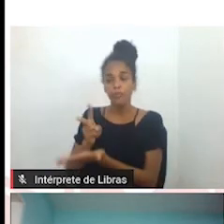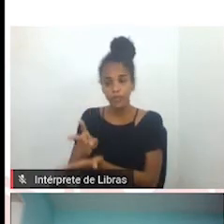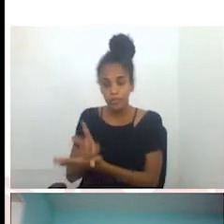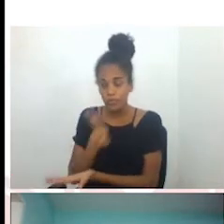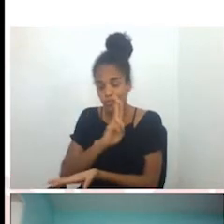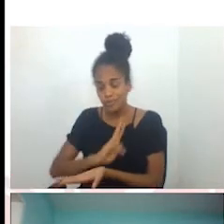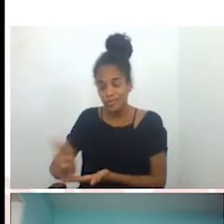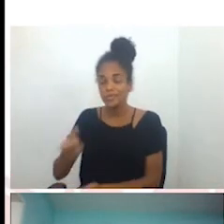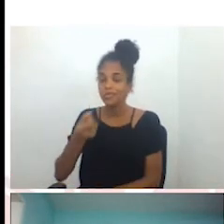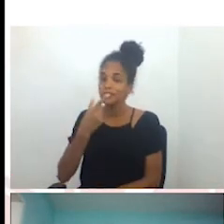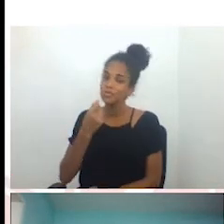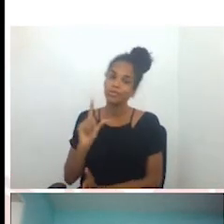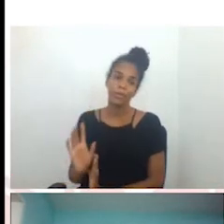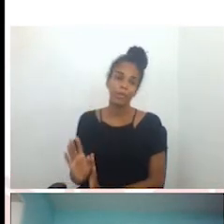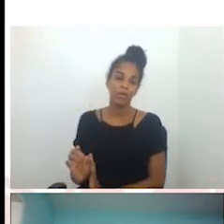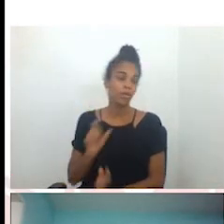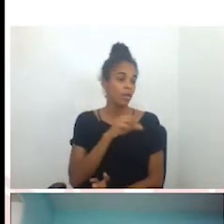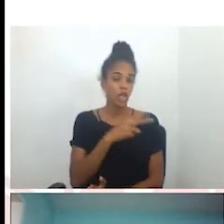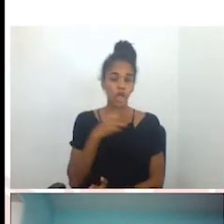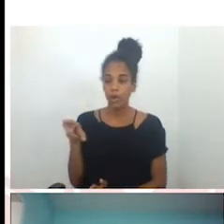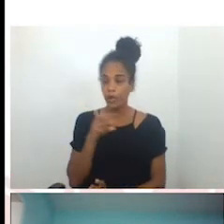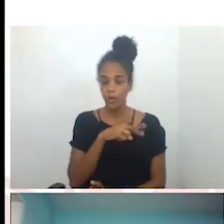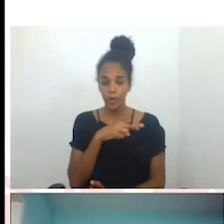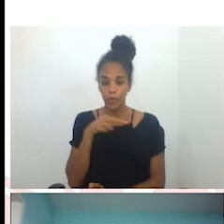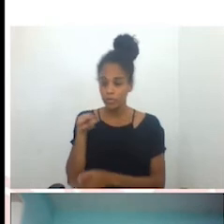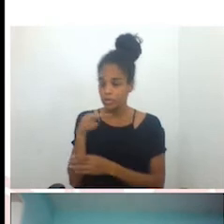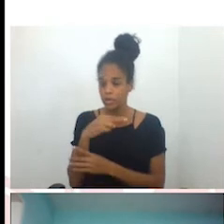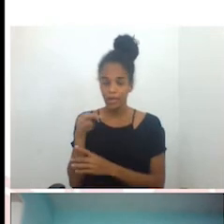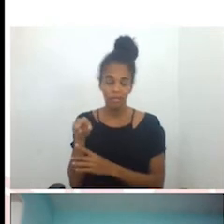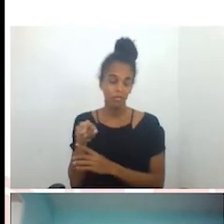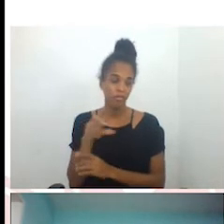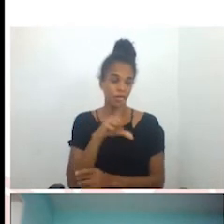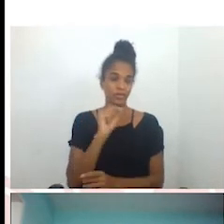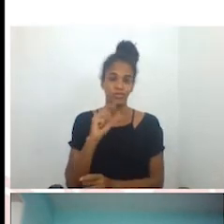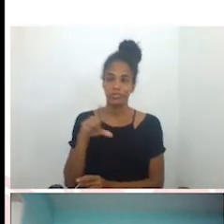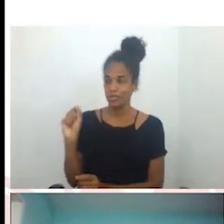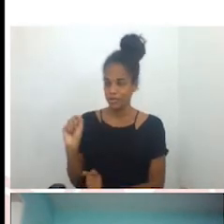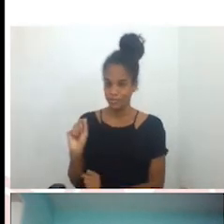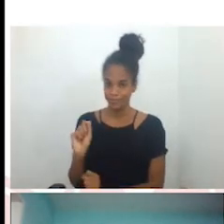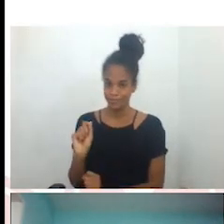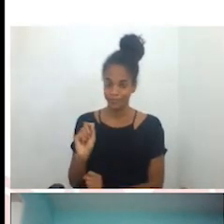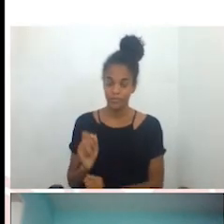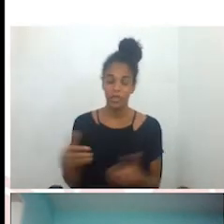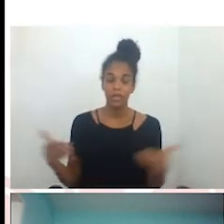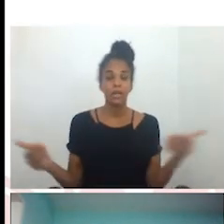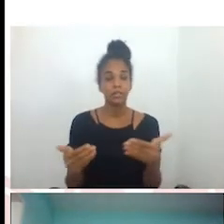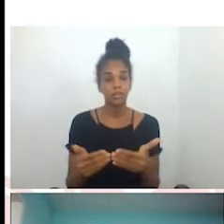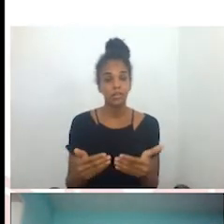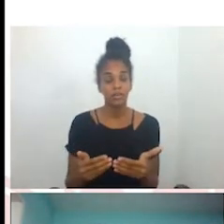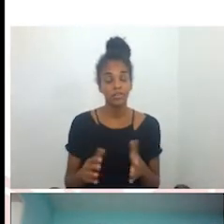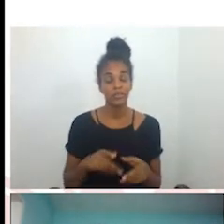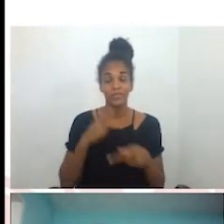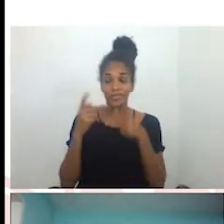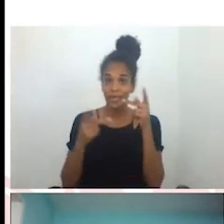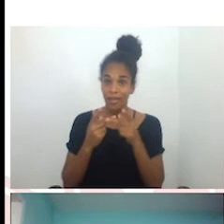traz malefício, então dá para fazer. Agora vamos falar da droga que mais foi falado, né? Assim, durante o